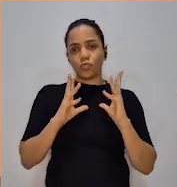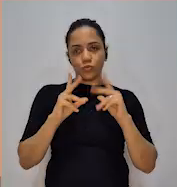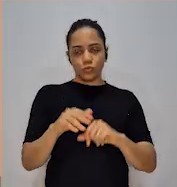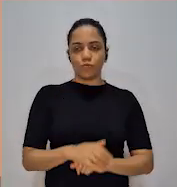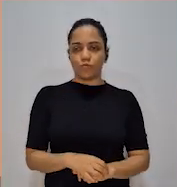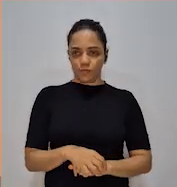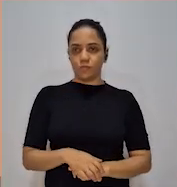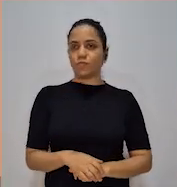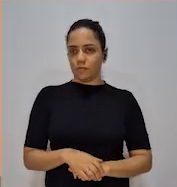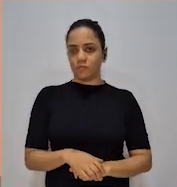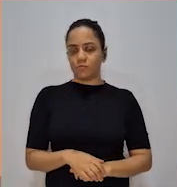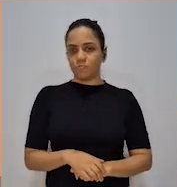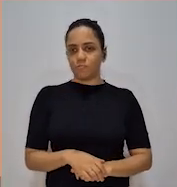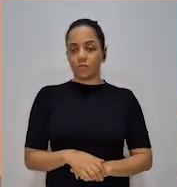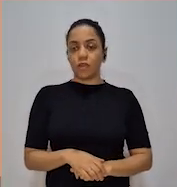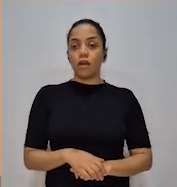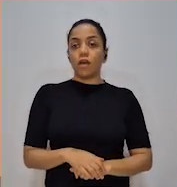vocês.